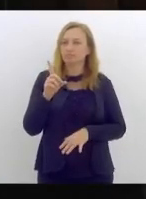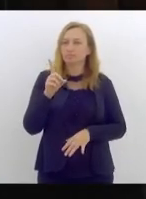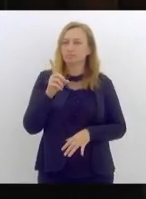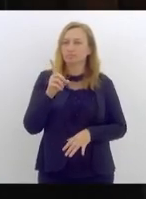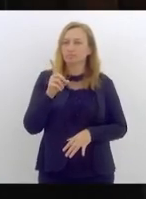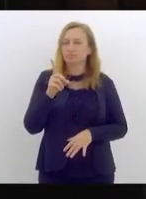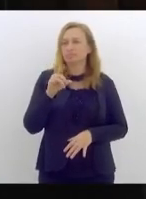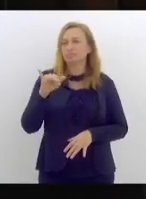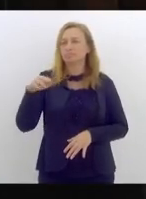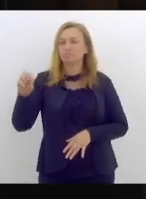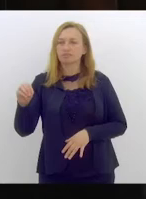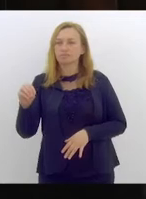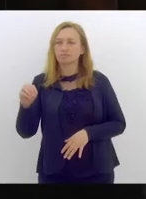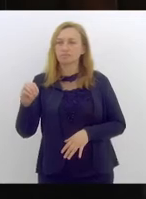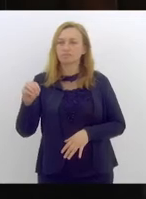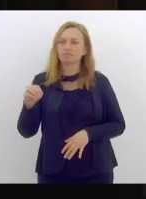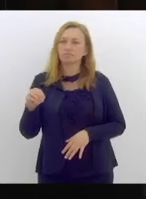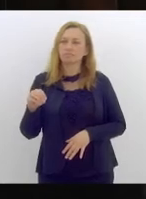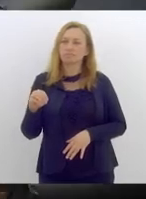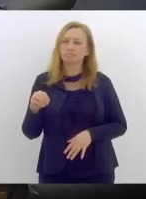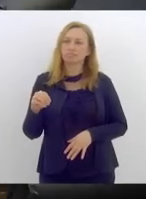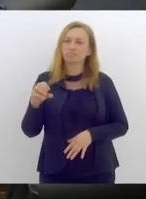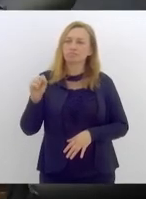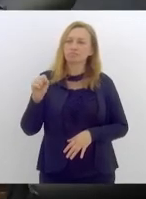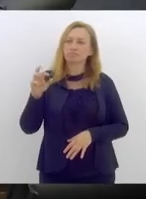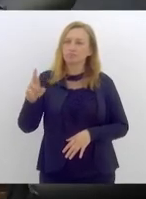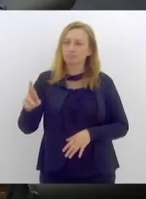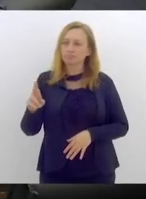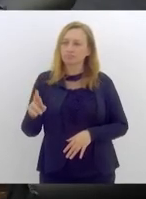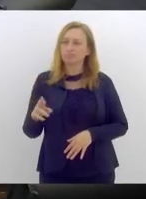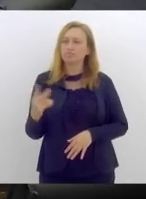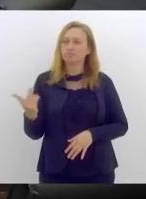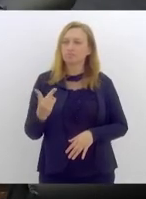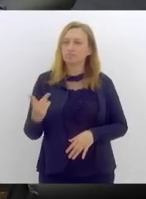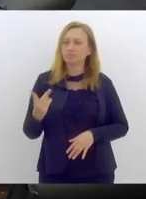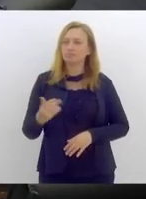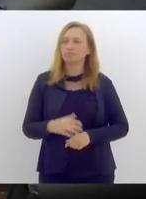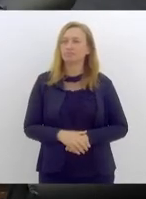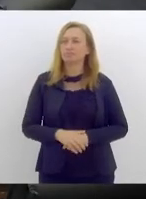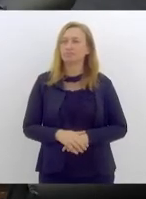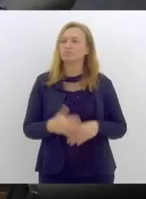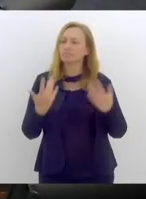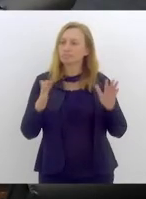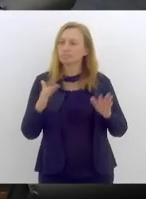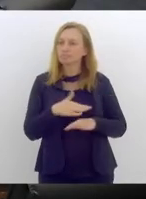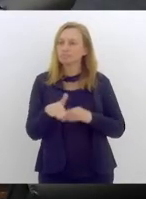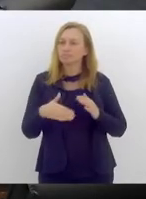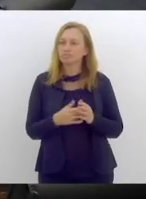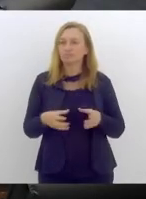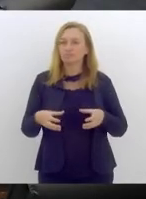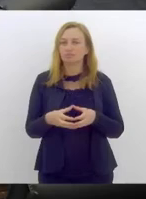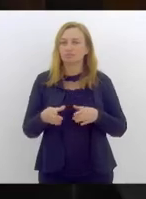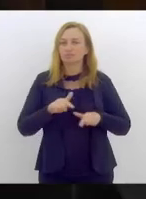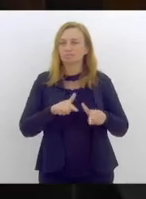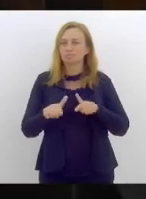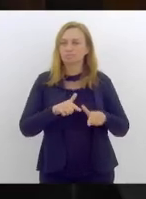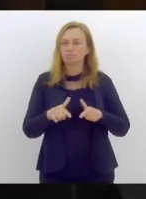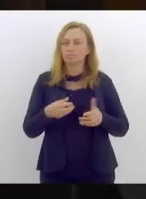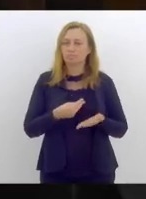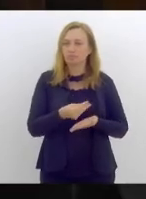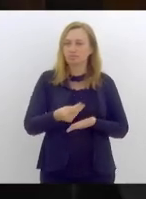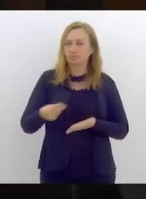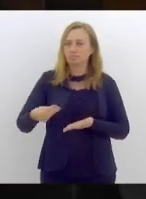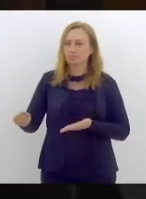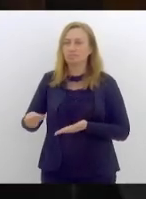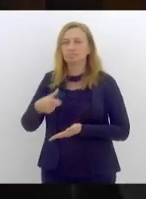e João Paulo Cabreira os cartunistas e roteiristas em nome dos dois eu cumprimento toda a equipe eles distribuíram isso ontem